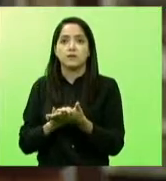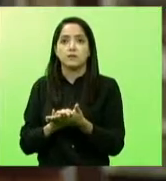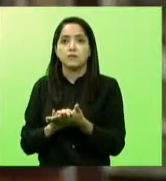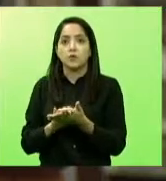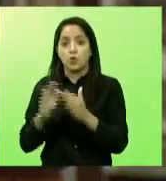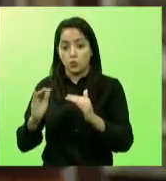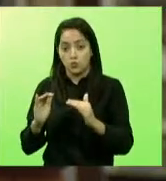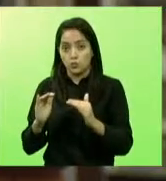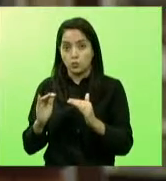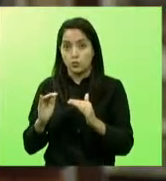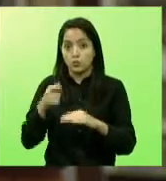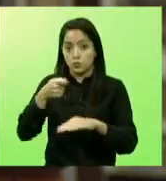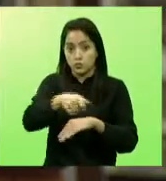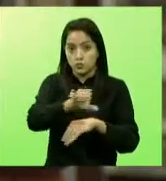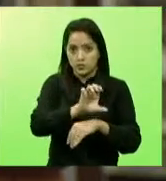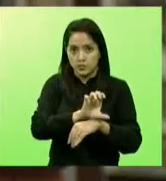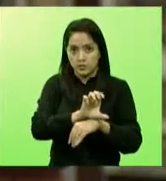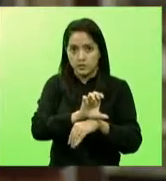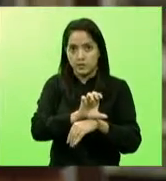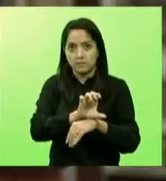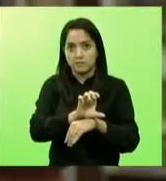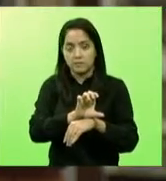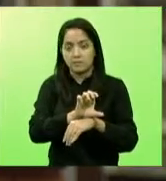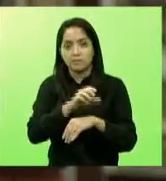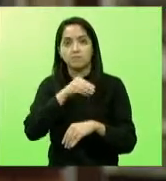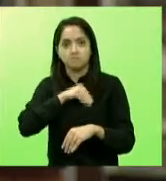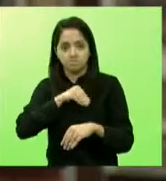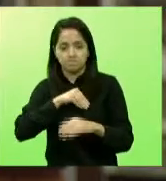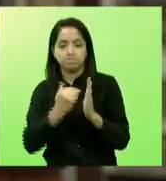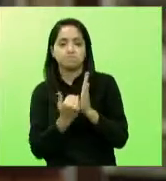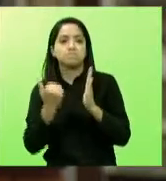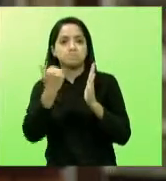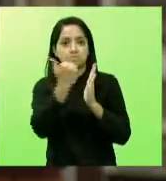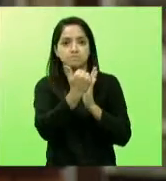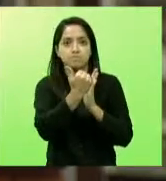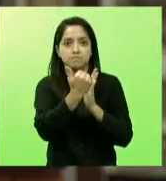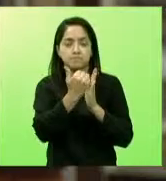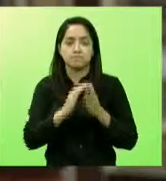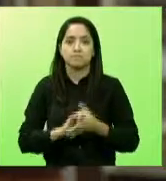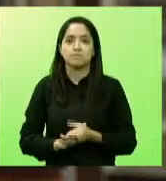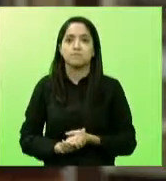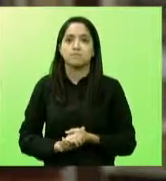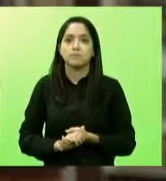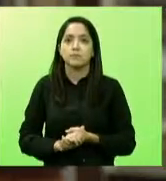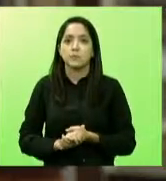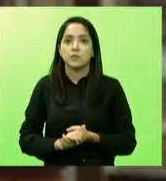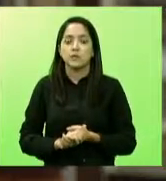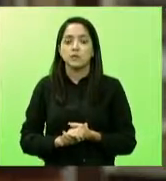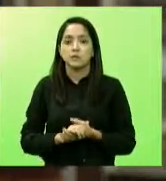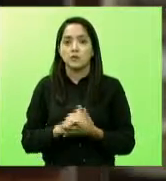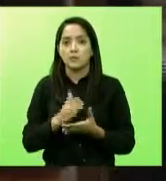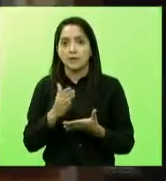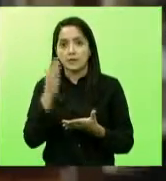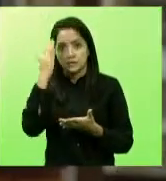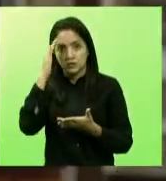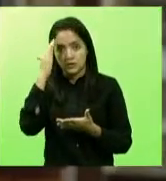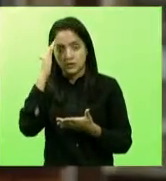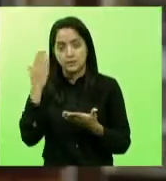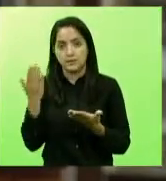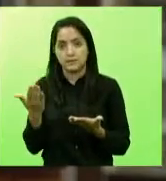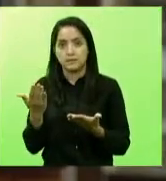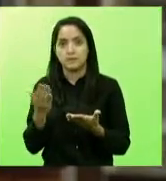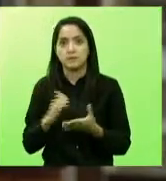os procuradores, para quem está em casa, está assistindo, está ganhando um pouquinho mais. Né? Então, para a gente pegar essa linha, é